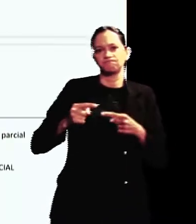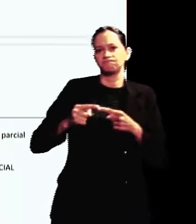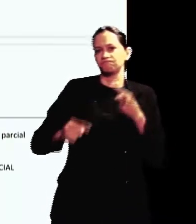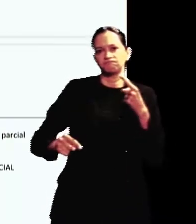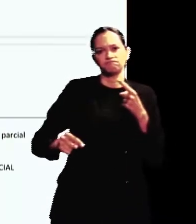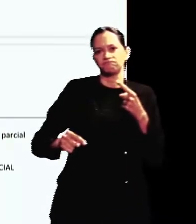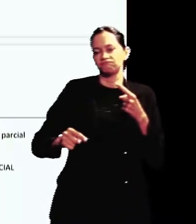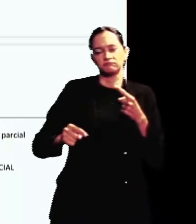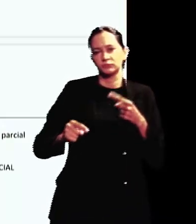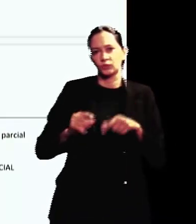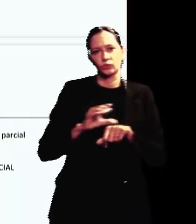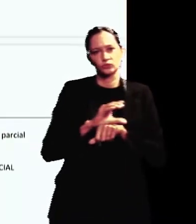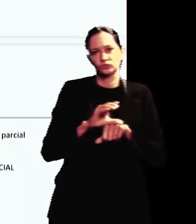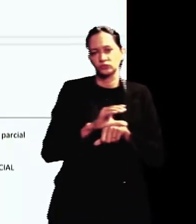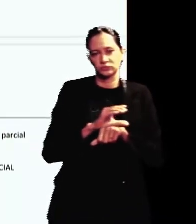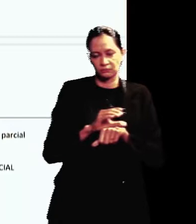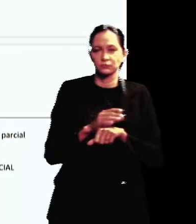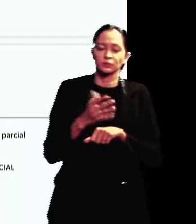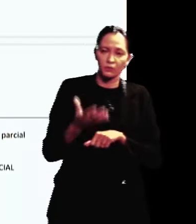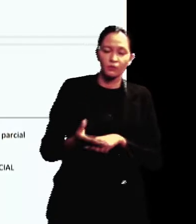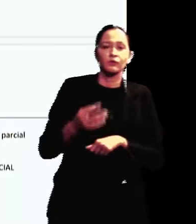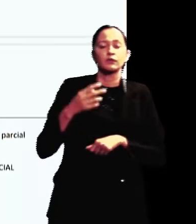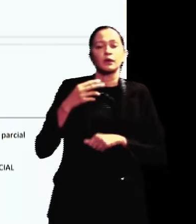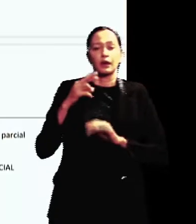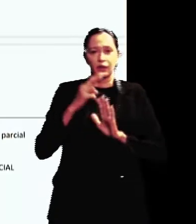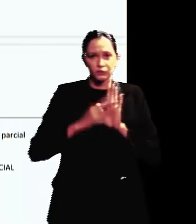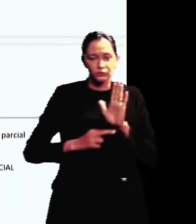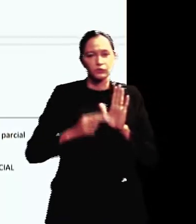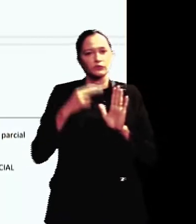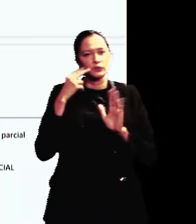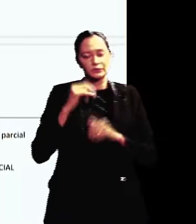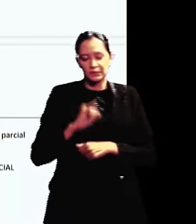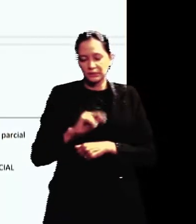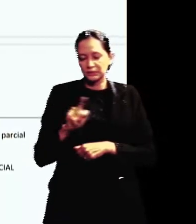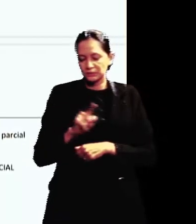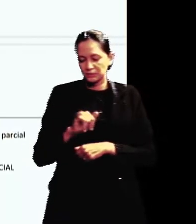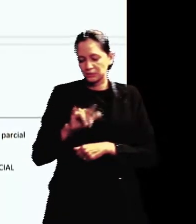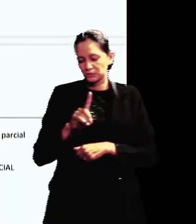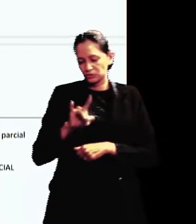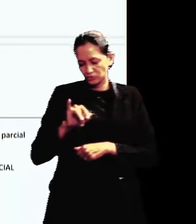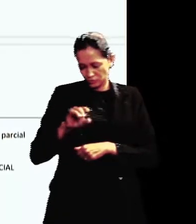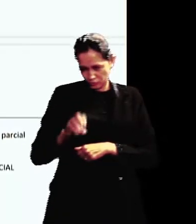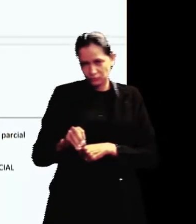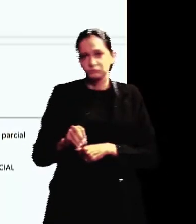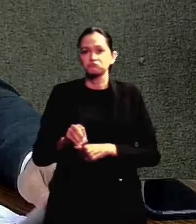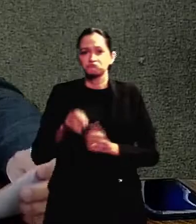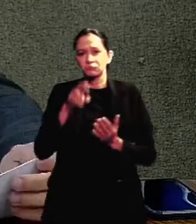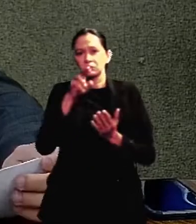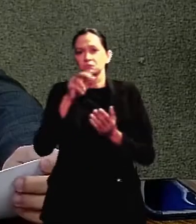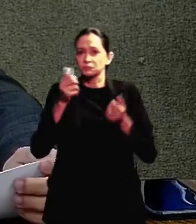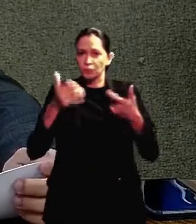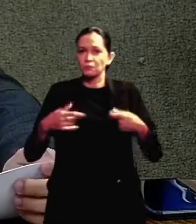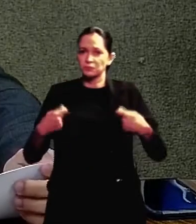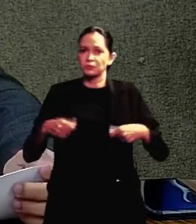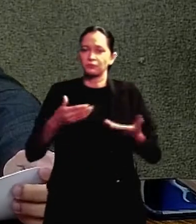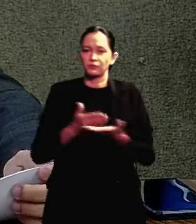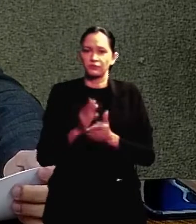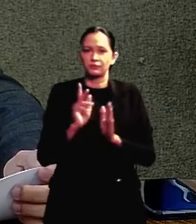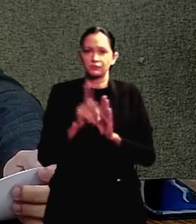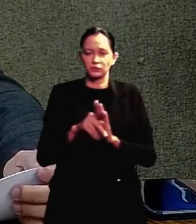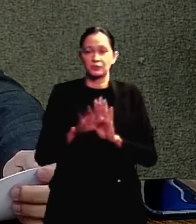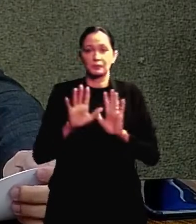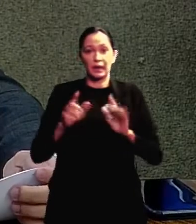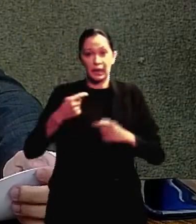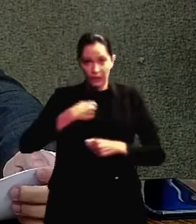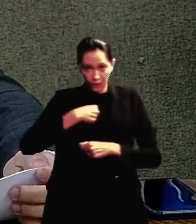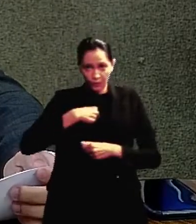pela aprovação do projeto. Eu tive a oportunidade de fazer uma análise do projeto e